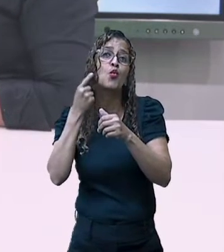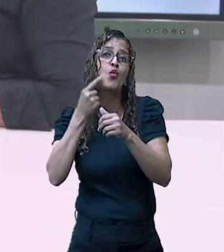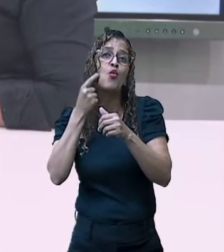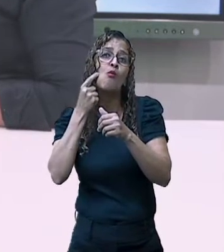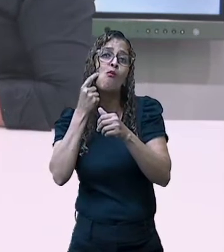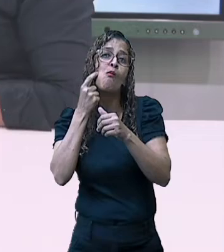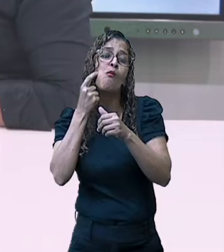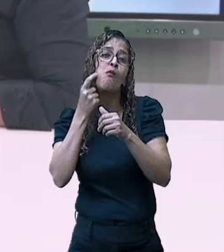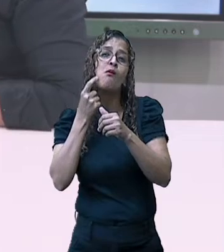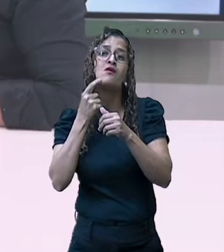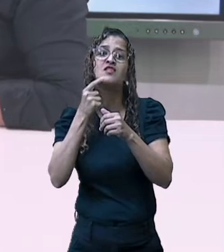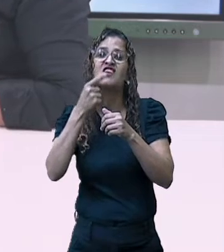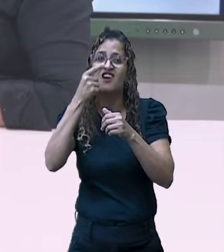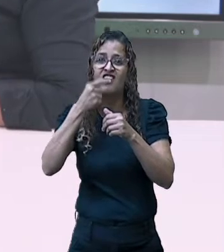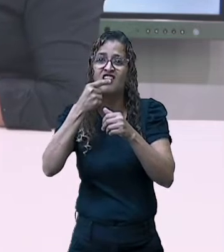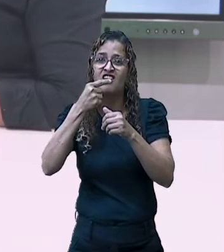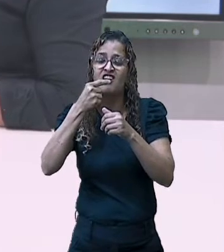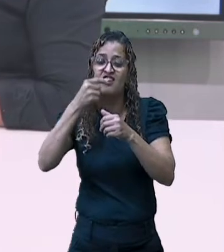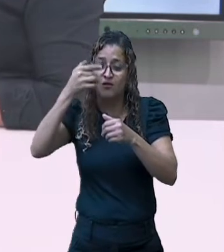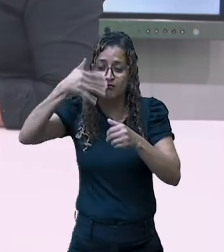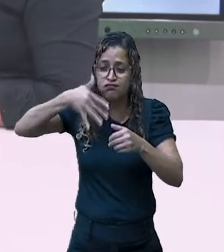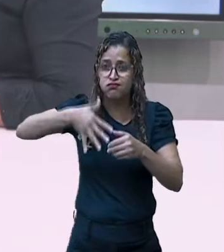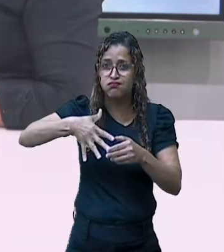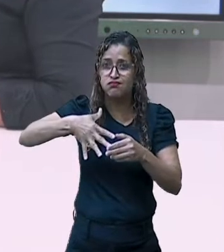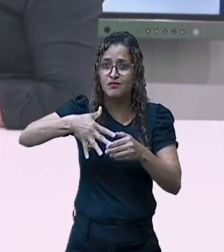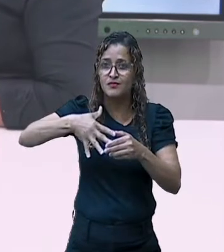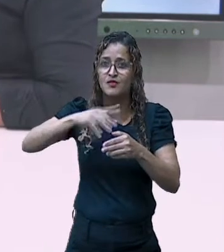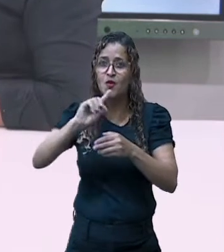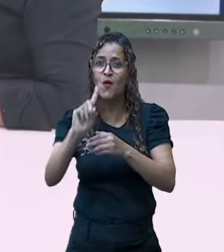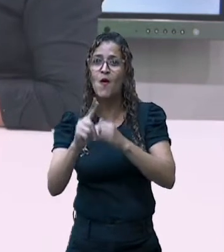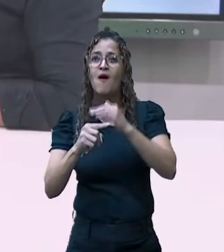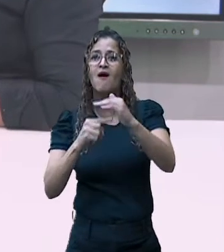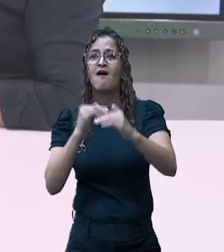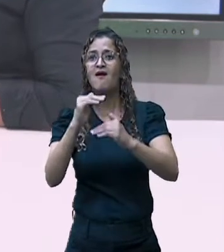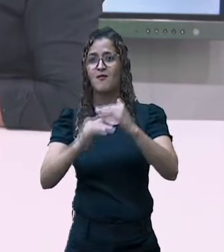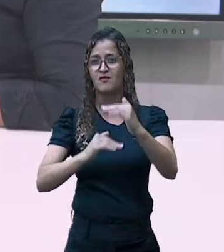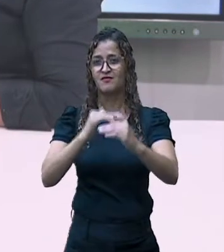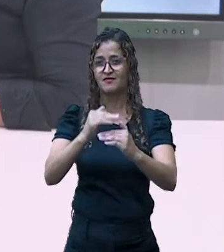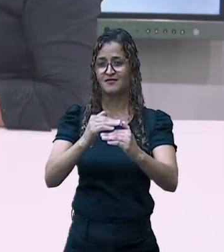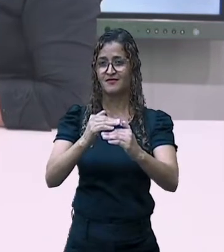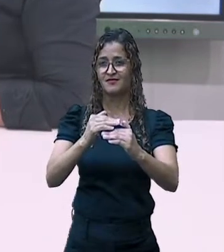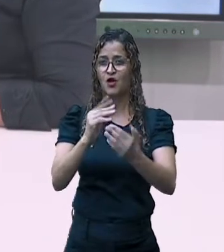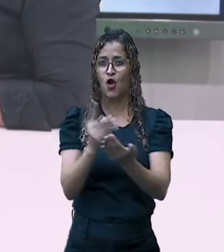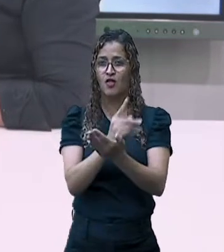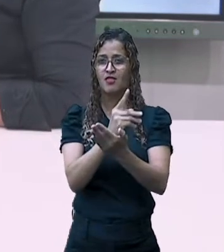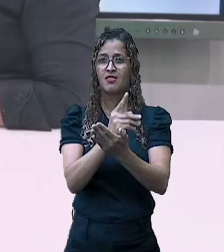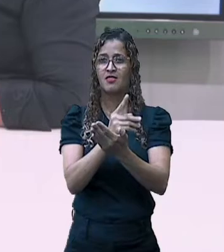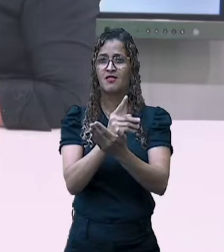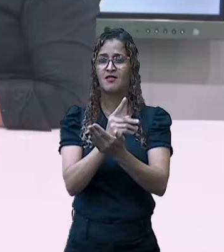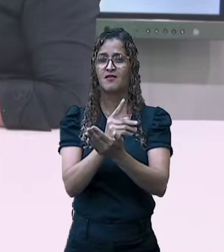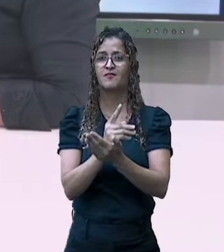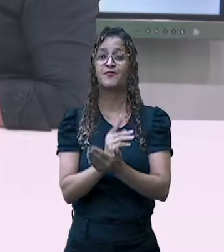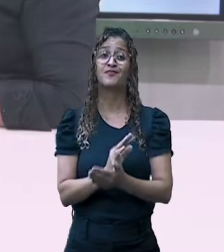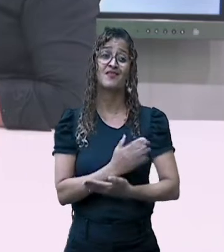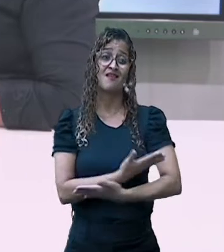Geralmente começa por eles a dentição e geralmente começa por eles a troca. Claro que cada bebê tem um